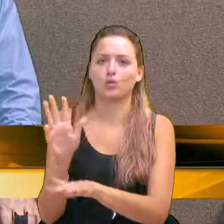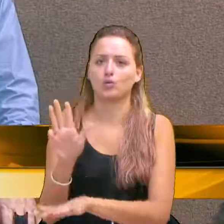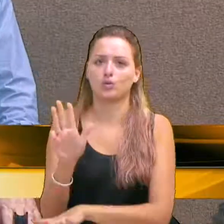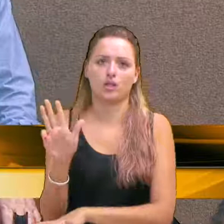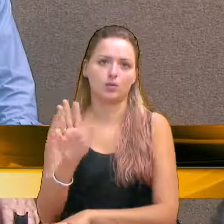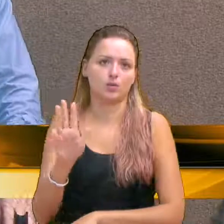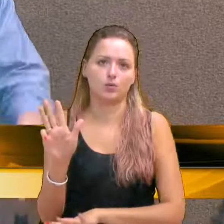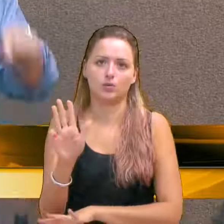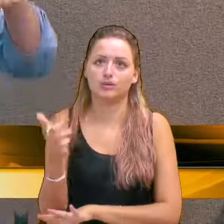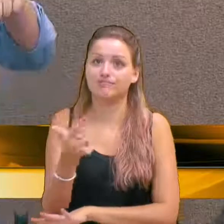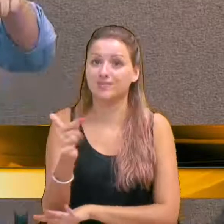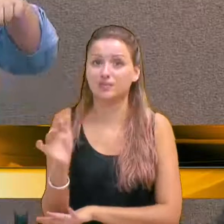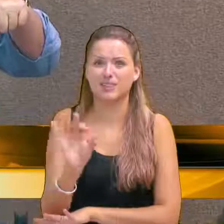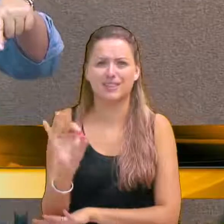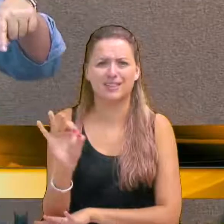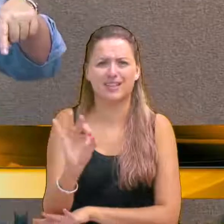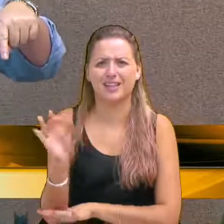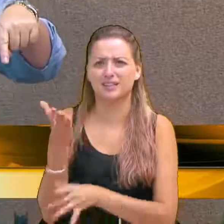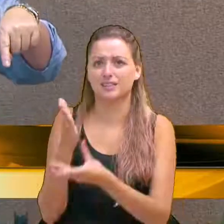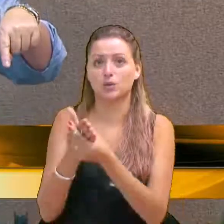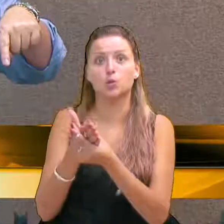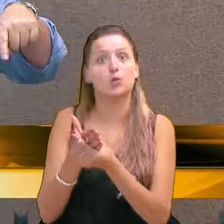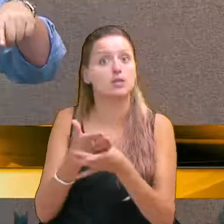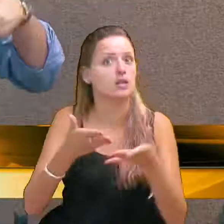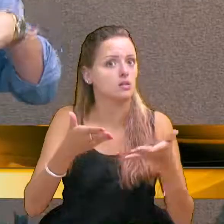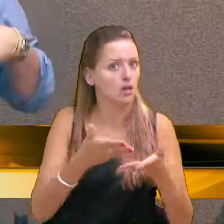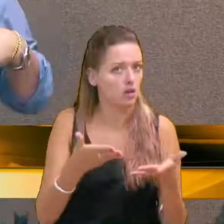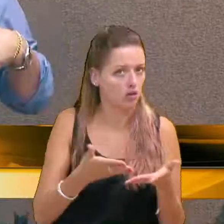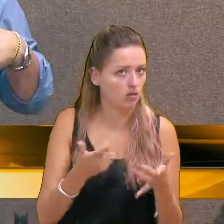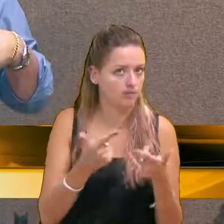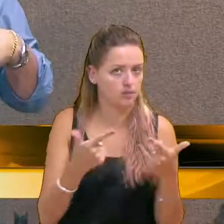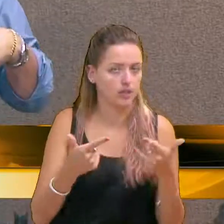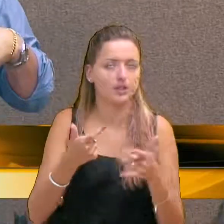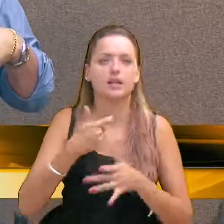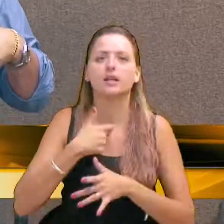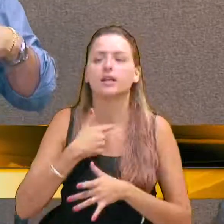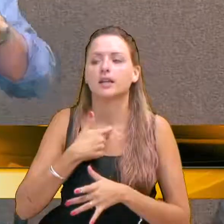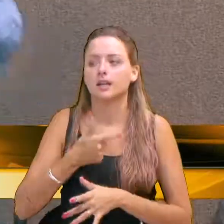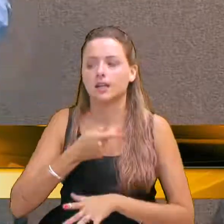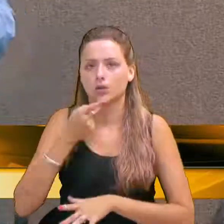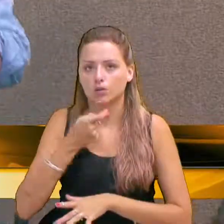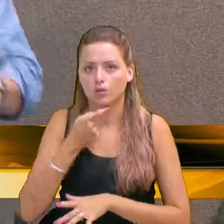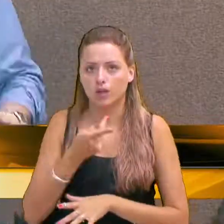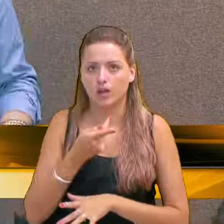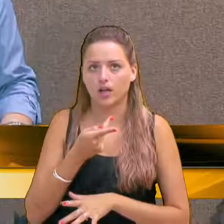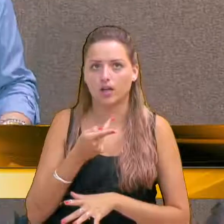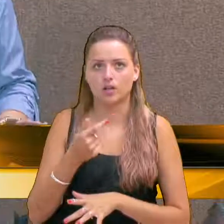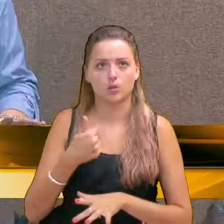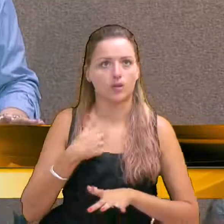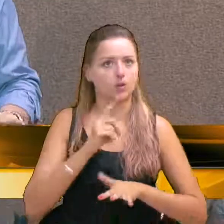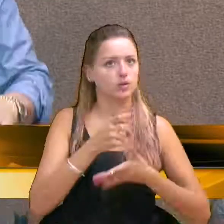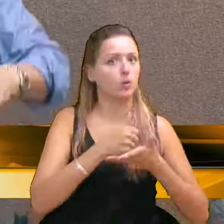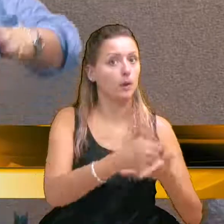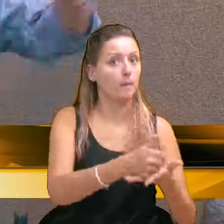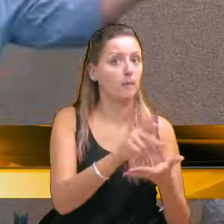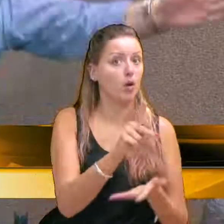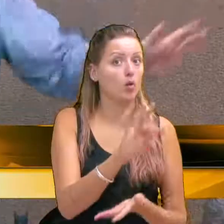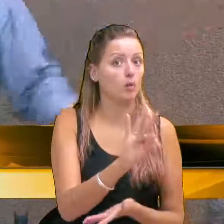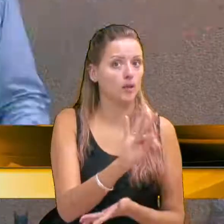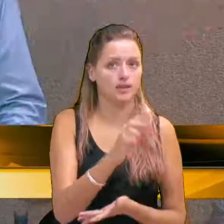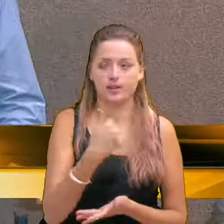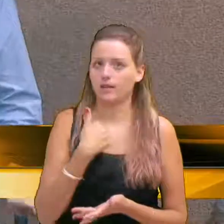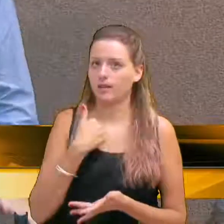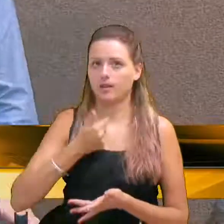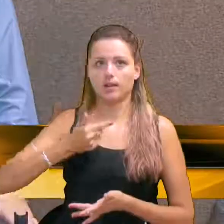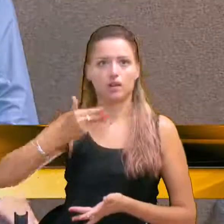Luiz Inácio Lula da Silva neste processo. E fala aqui quem não estará com o PT este ano e não